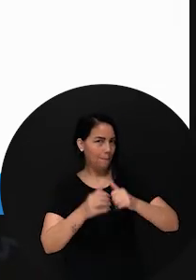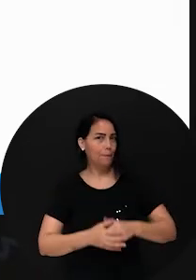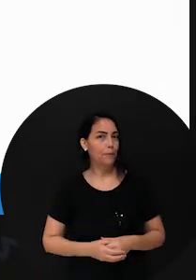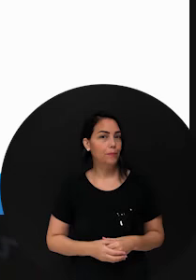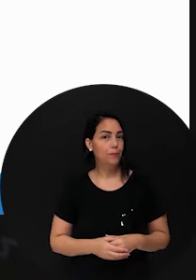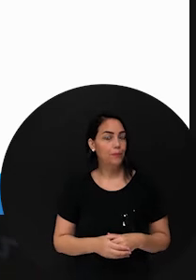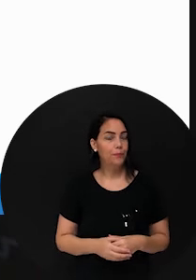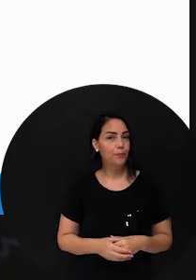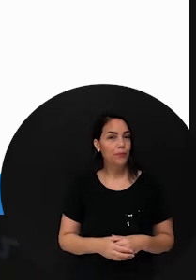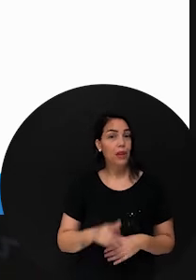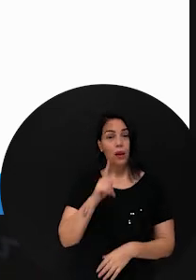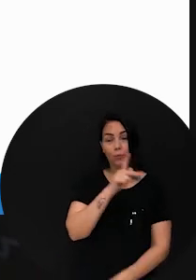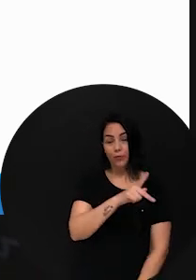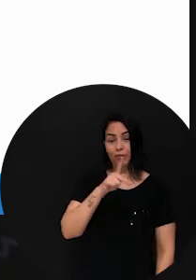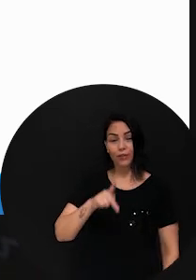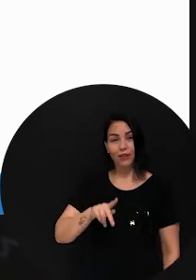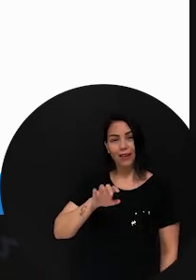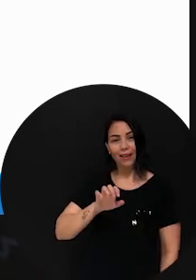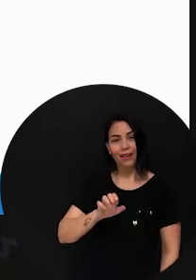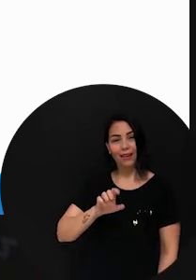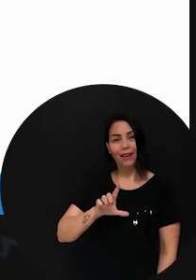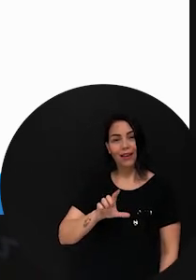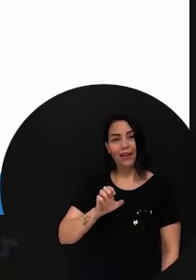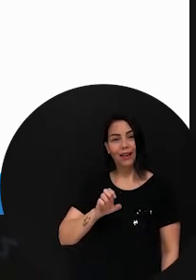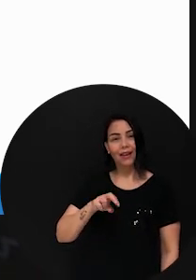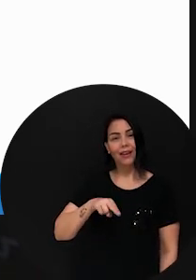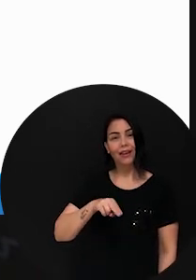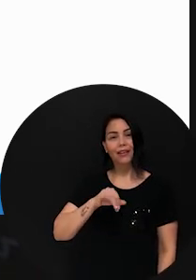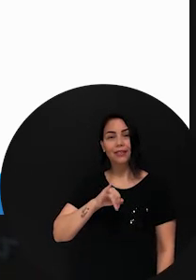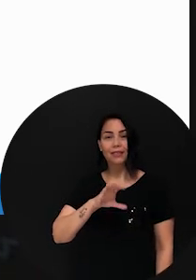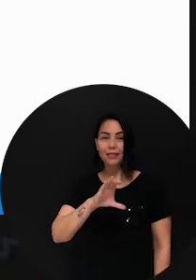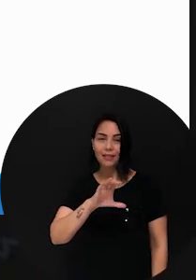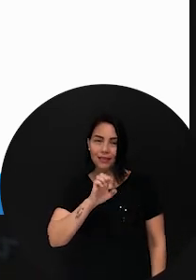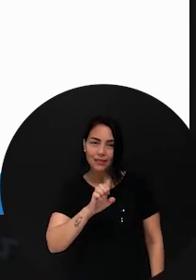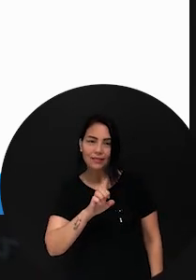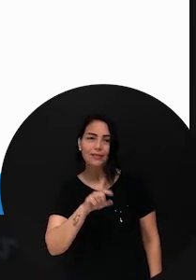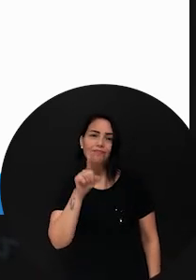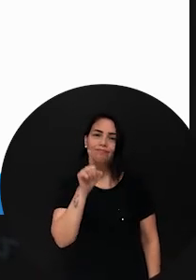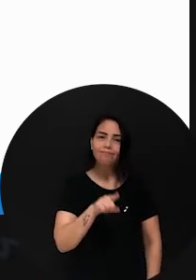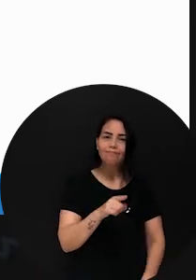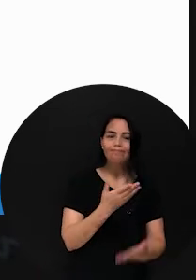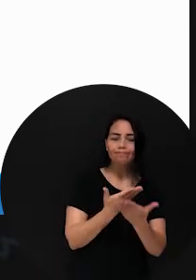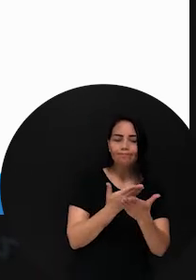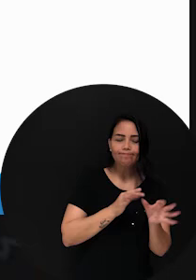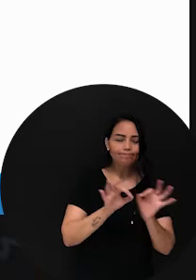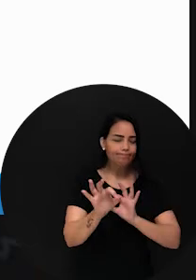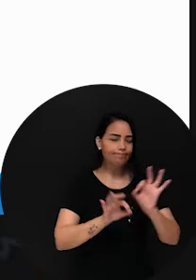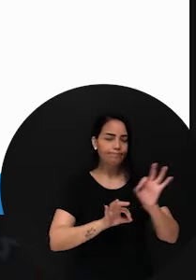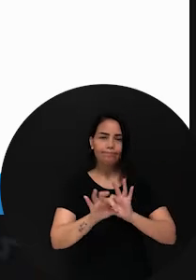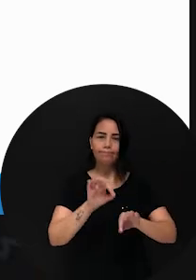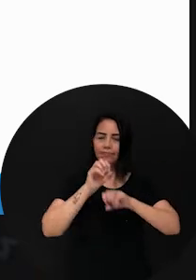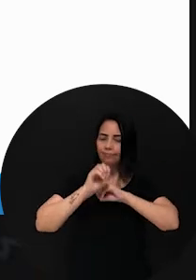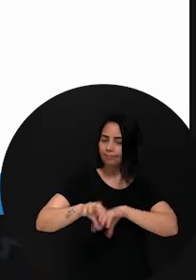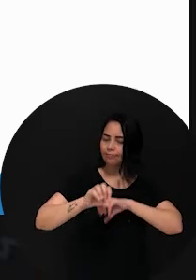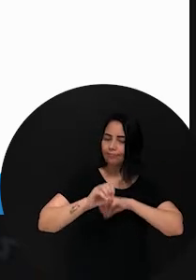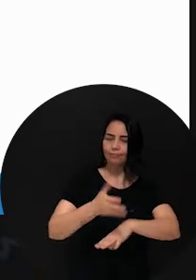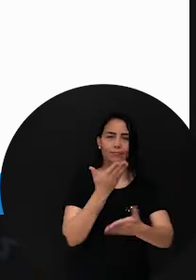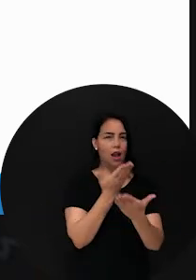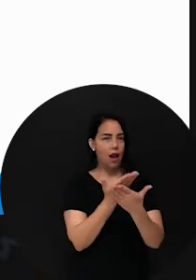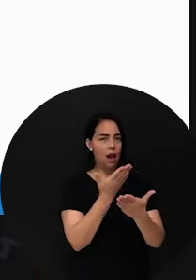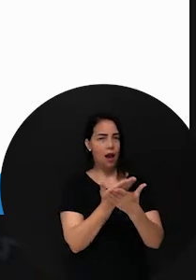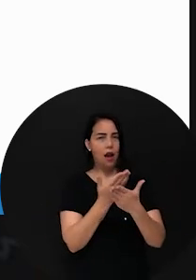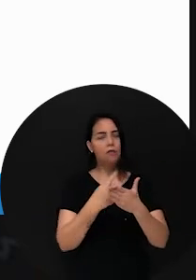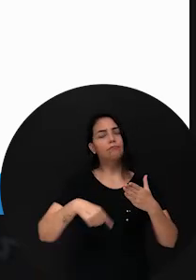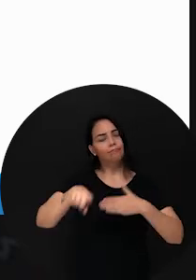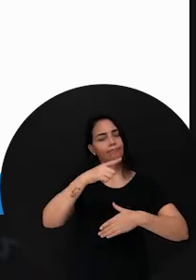professora Helenice está preparando excelentes vídeos e tudo mais para esse trabalho funcionar